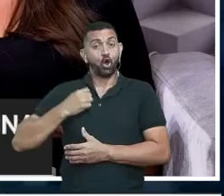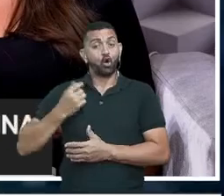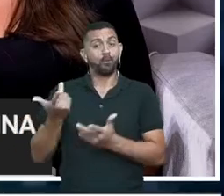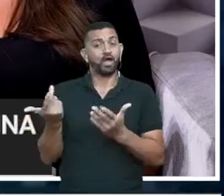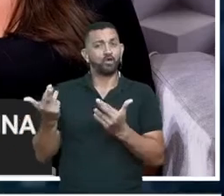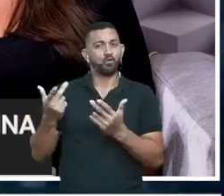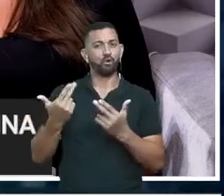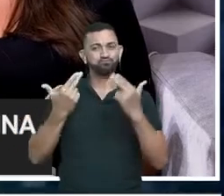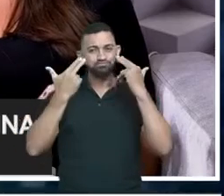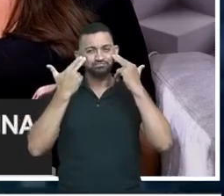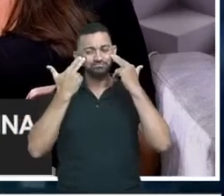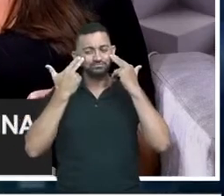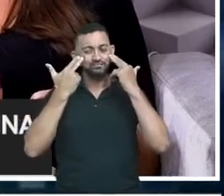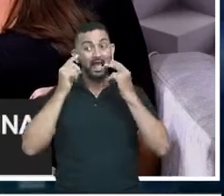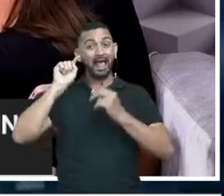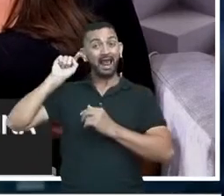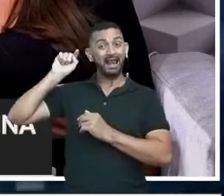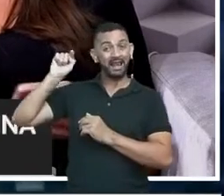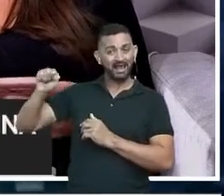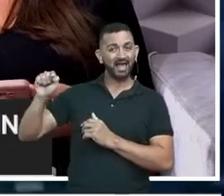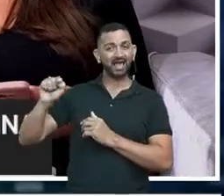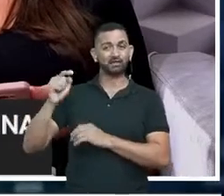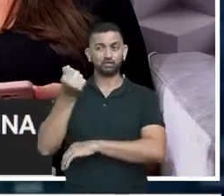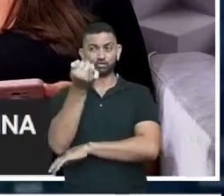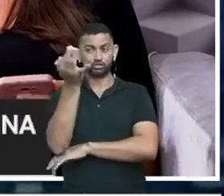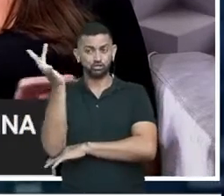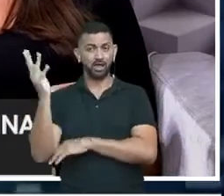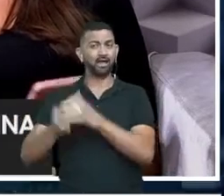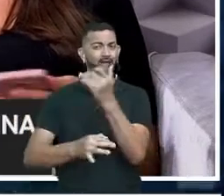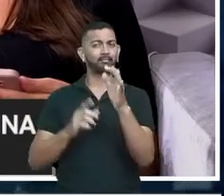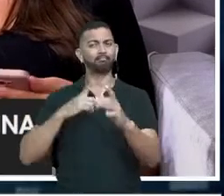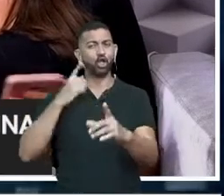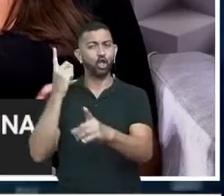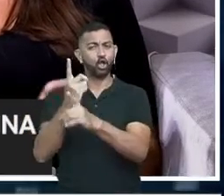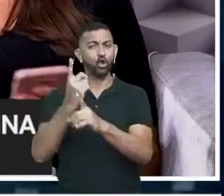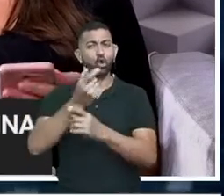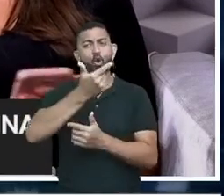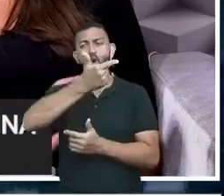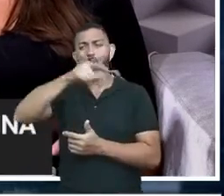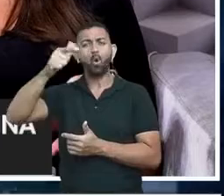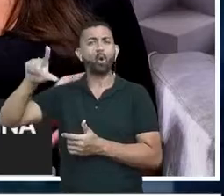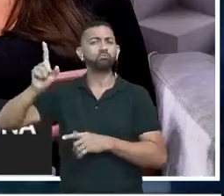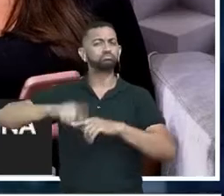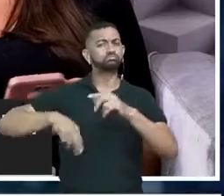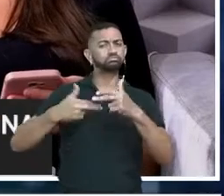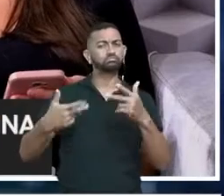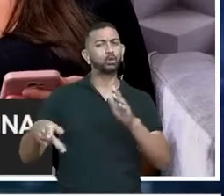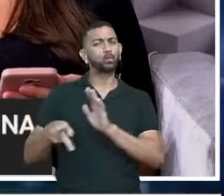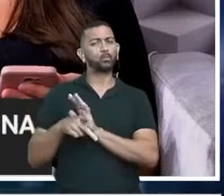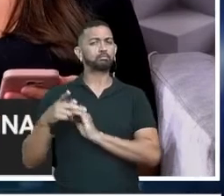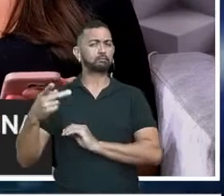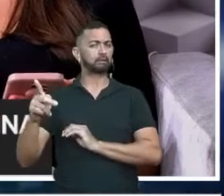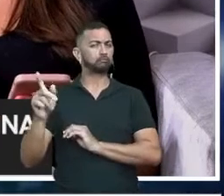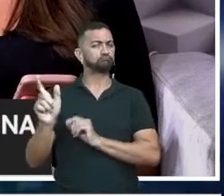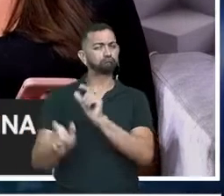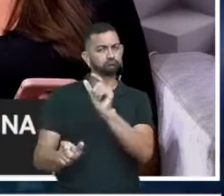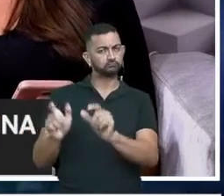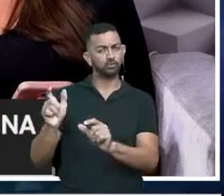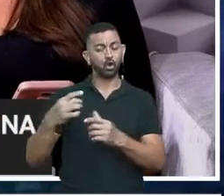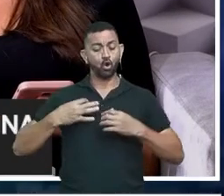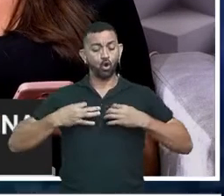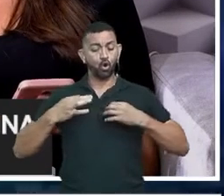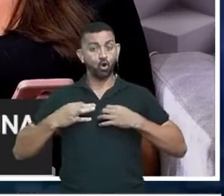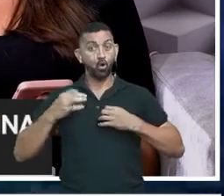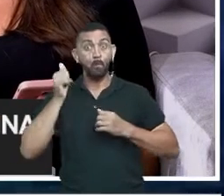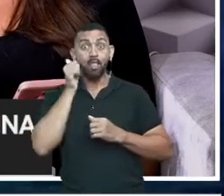ele tá com a roupa que ele utilizou no assalto lá nessa nessa Chácara também foram encontrado outros pertences aí deles também